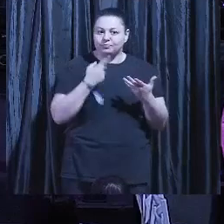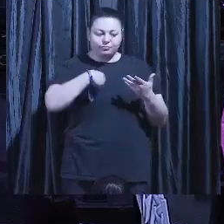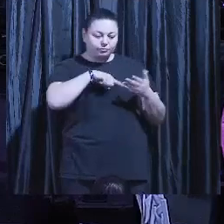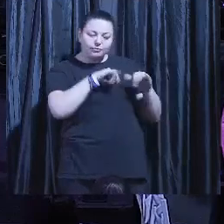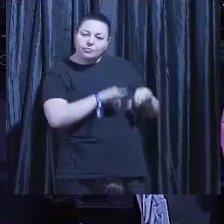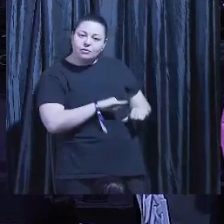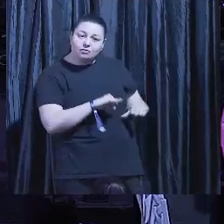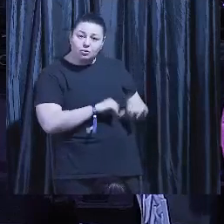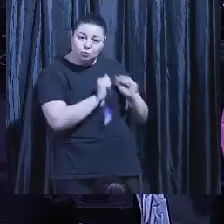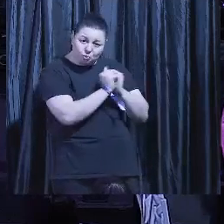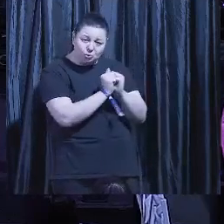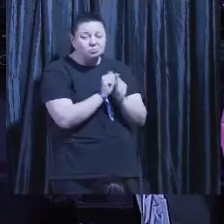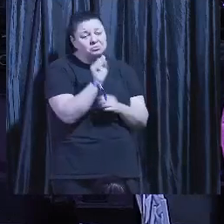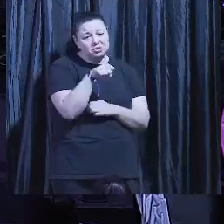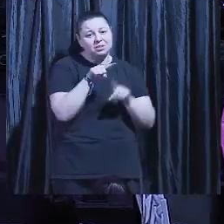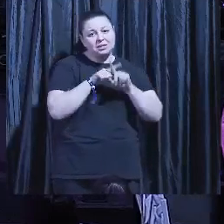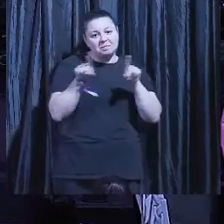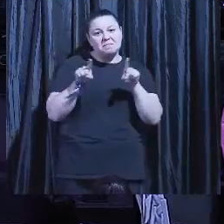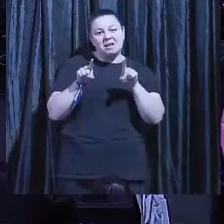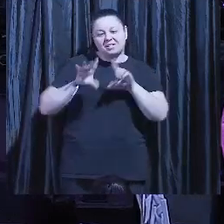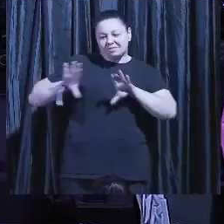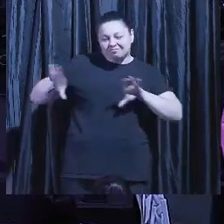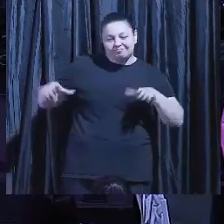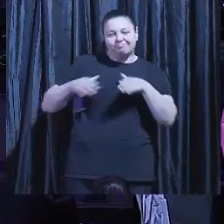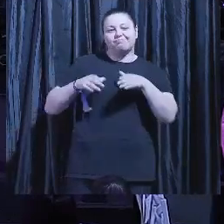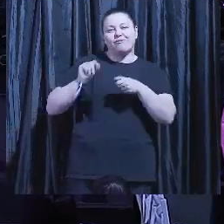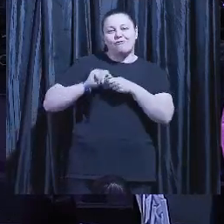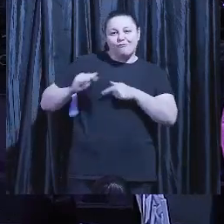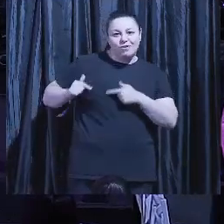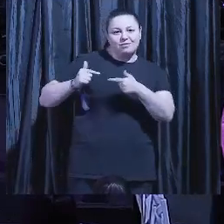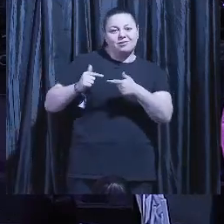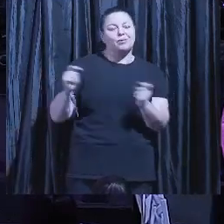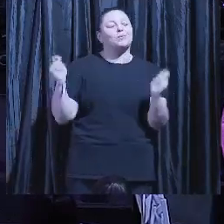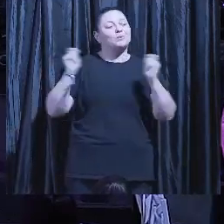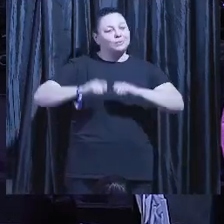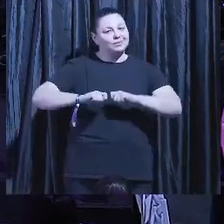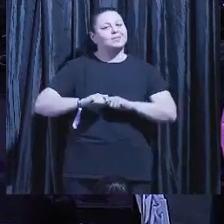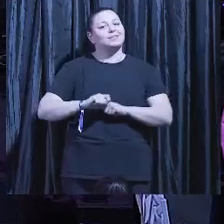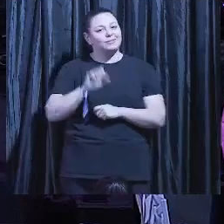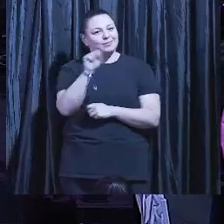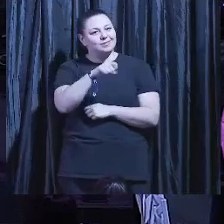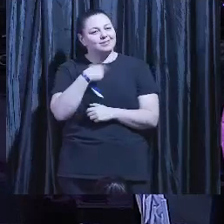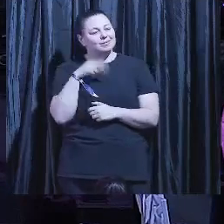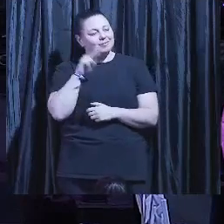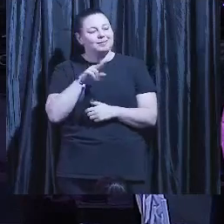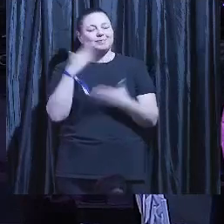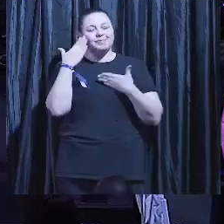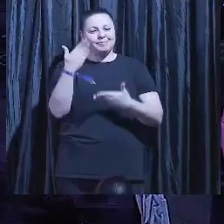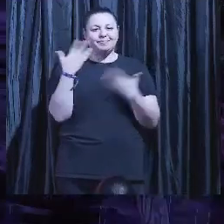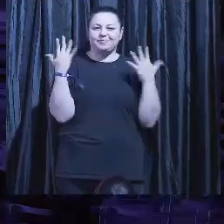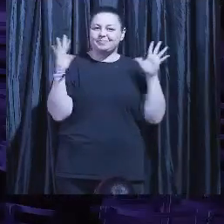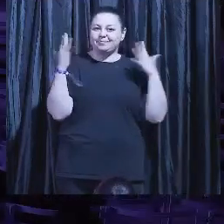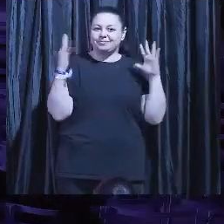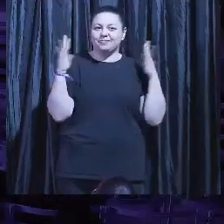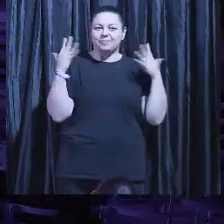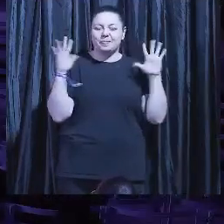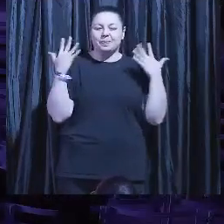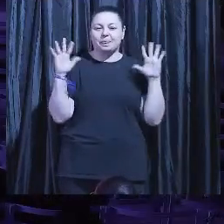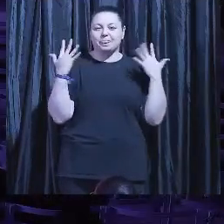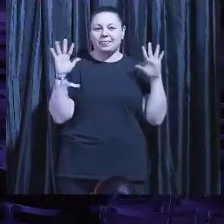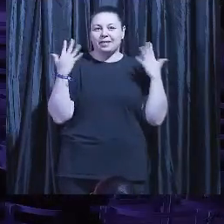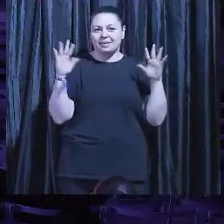juntos? Talvez, mas fazer juntos é possível. Então, é isso que eu deixo. Show.